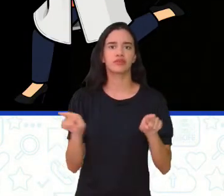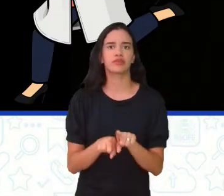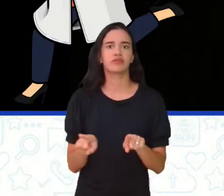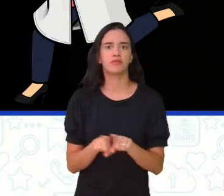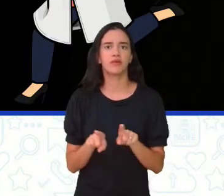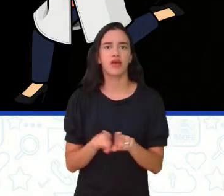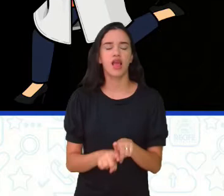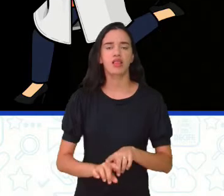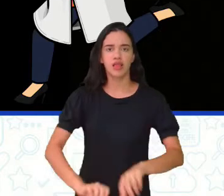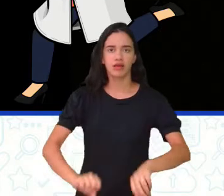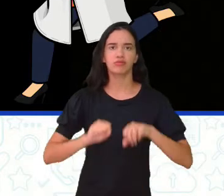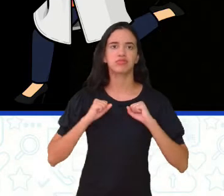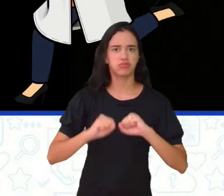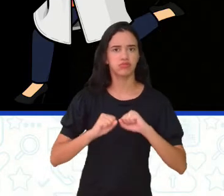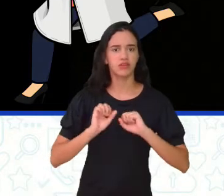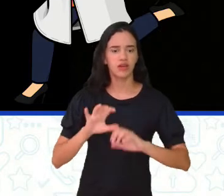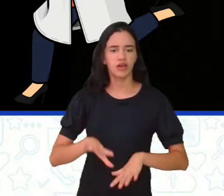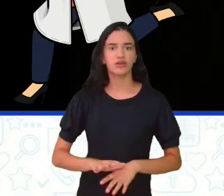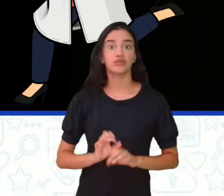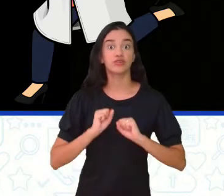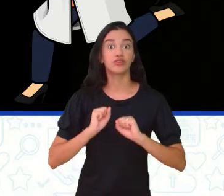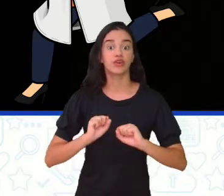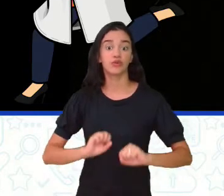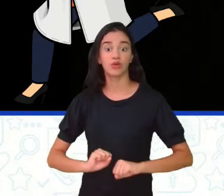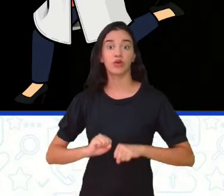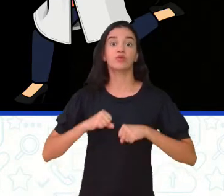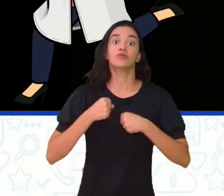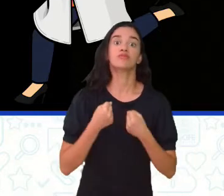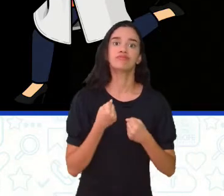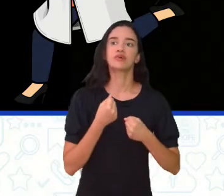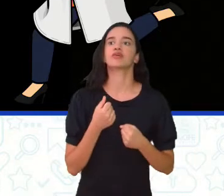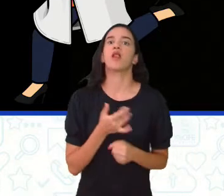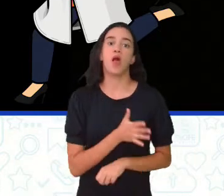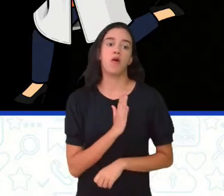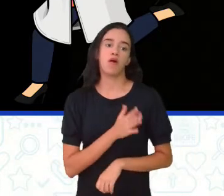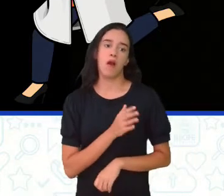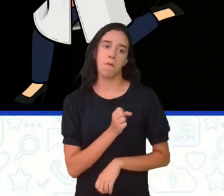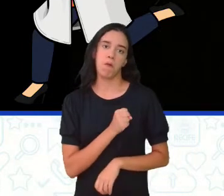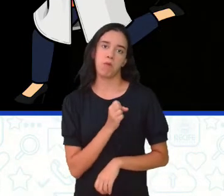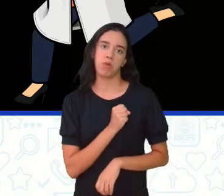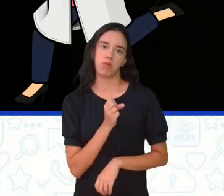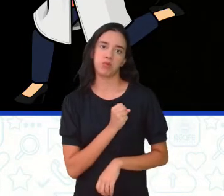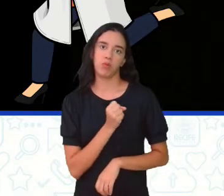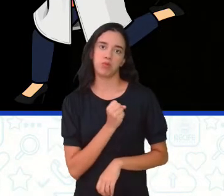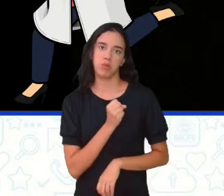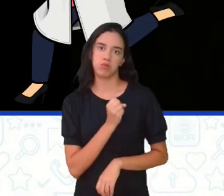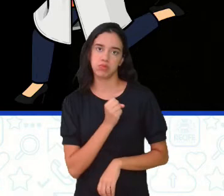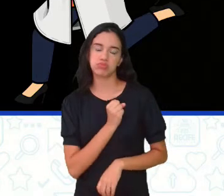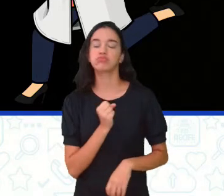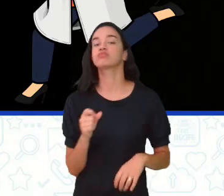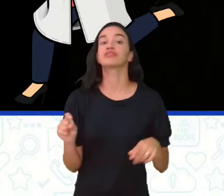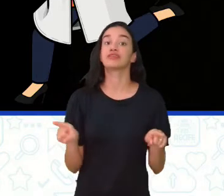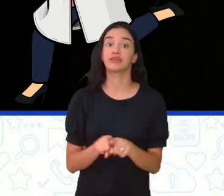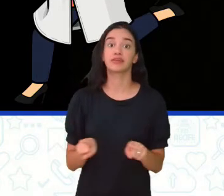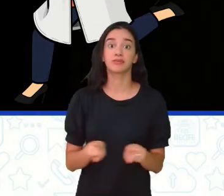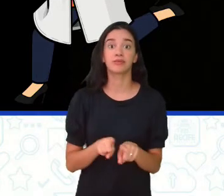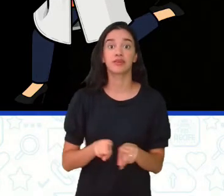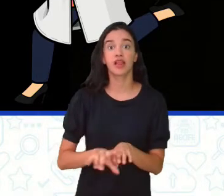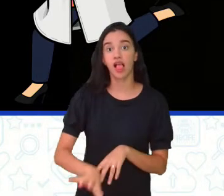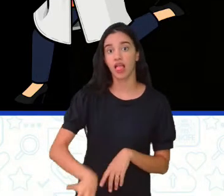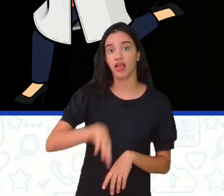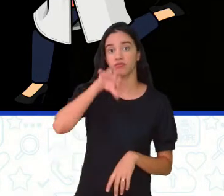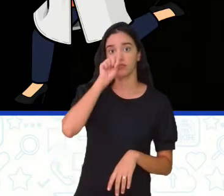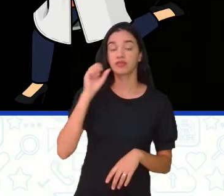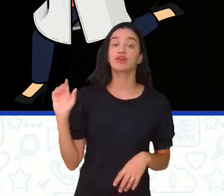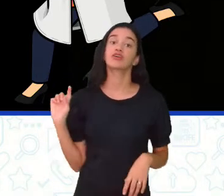se esforçando, eu estou acelerando meus batimentos cardíacos e também a questão aí da respiração, que tem tudo a ver